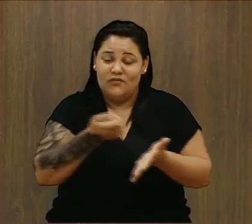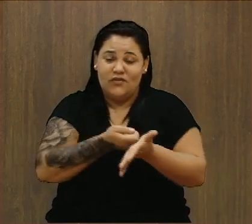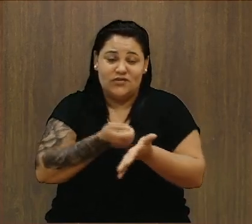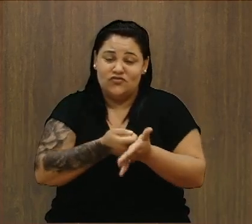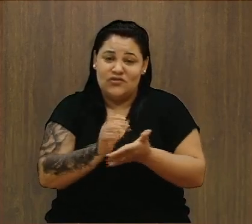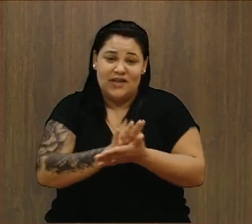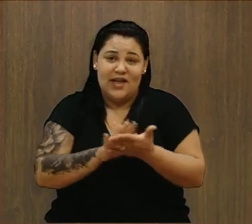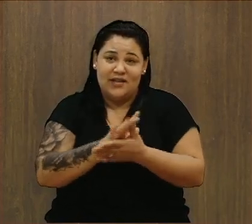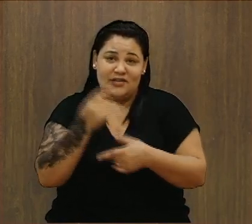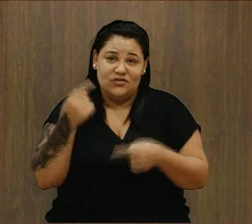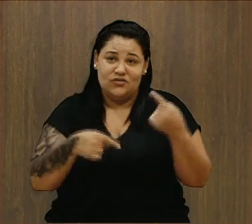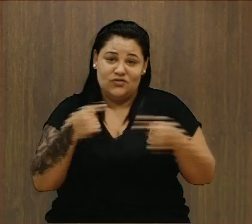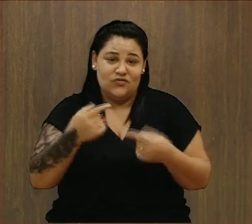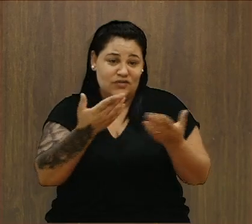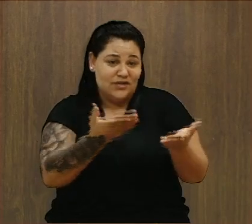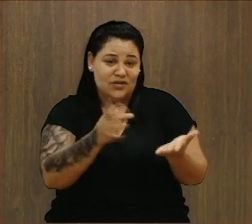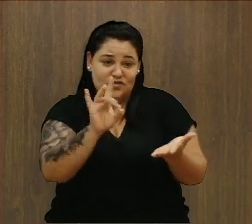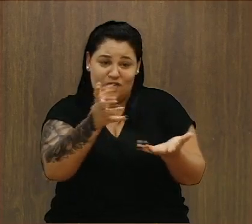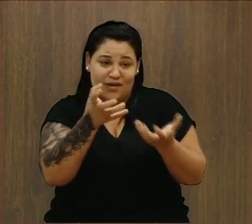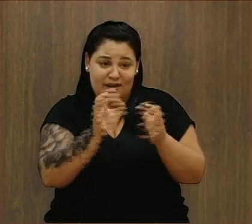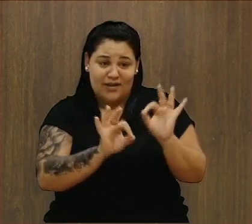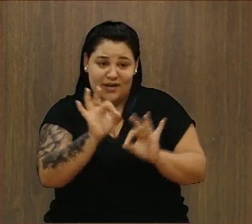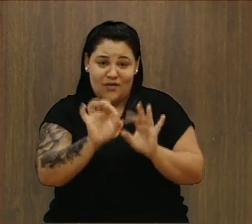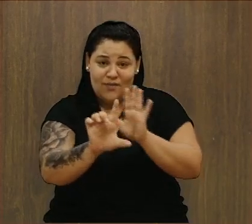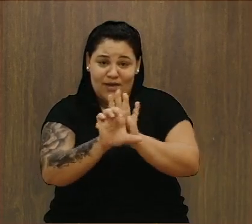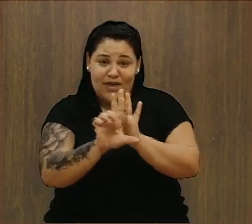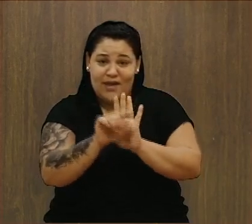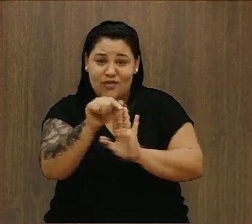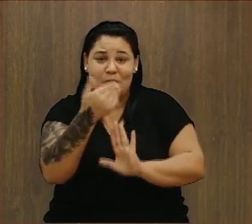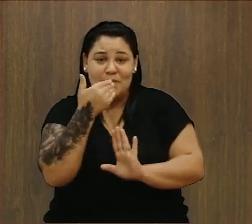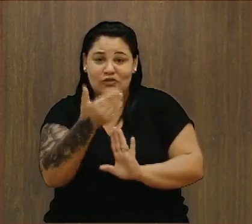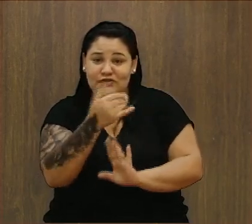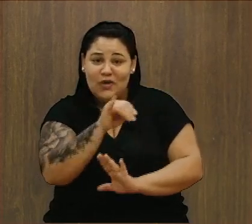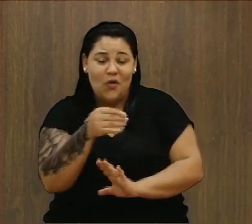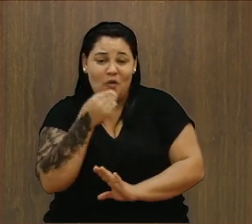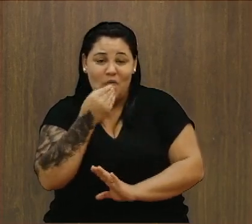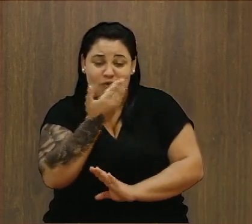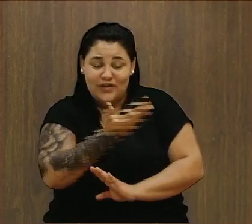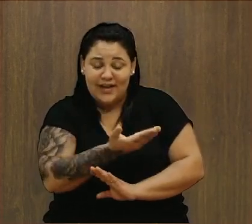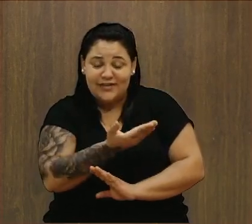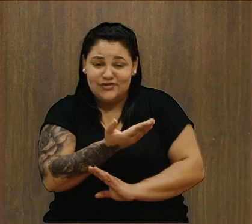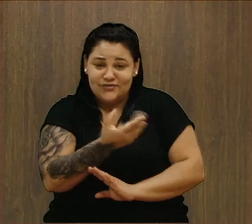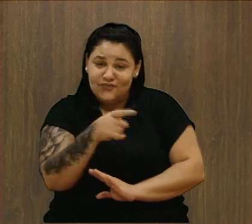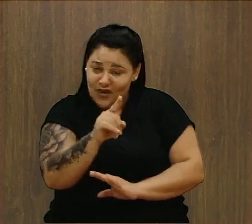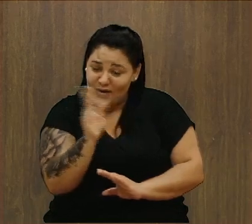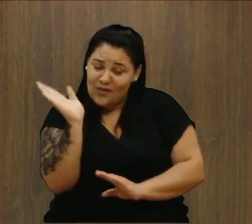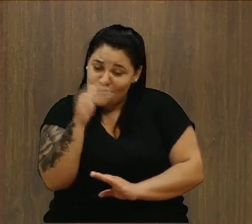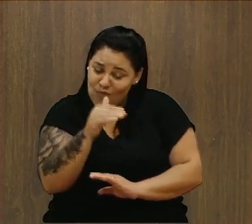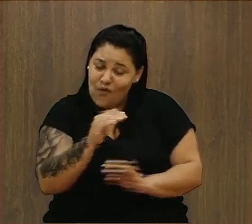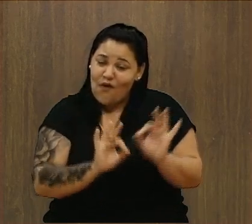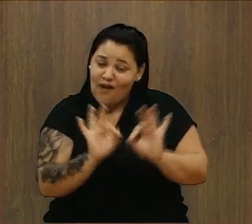senhor. Eu só quero que regulamente a lei. Eu estou lhe pedindo desde a última oportunidade, vamos regulamentar a lei. E,